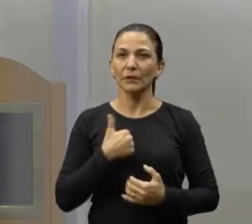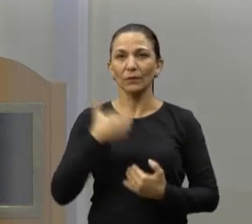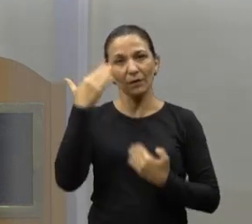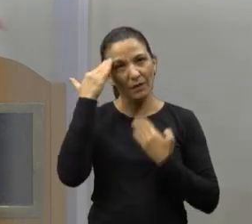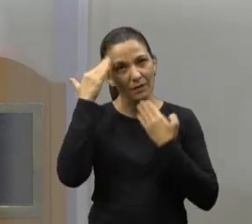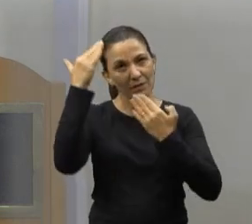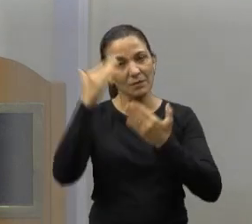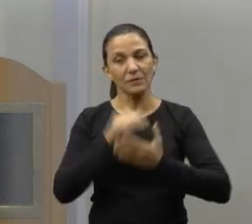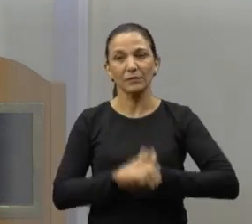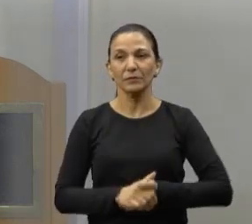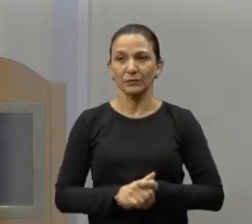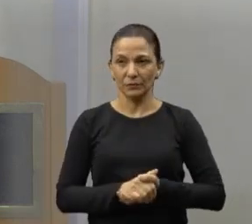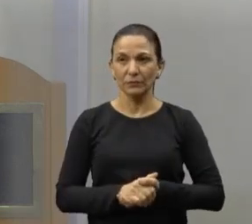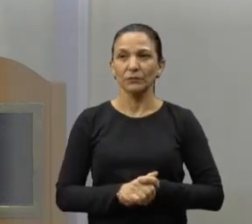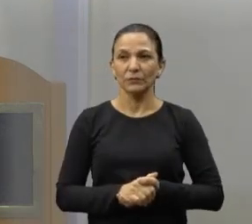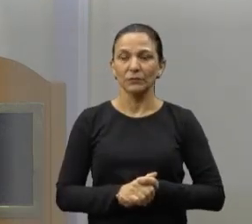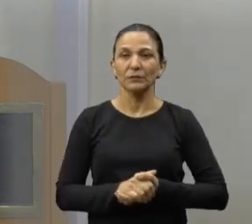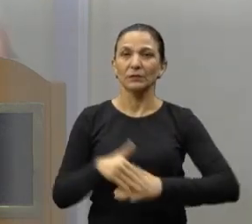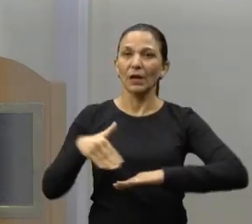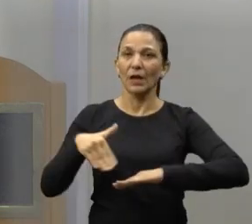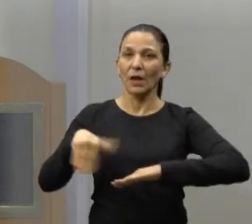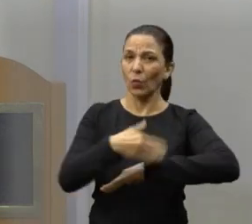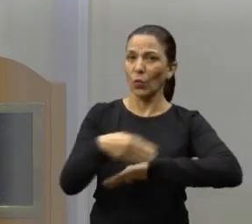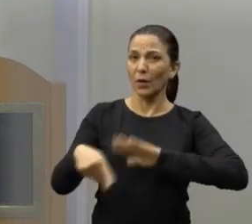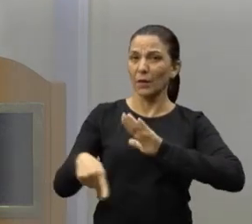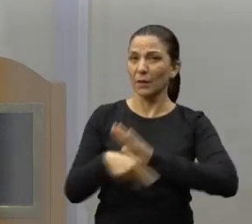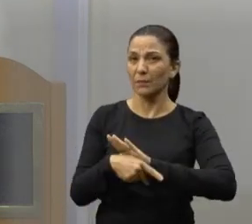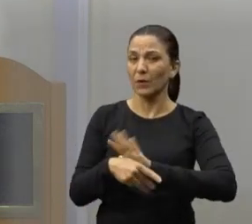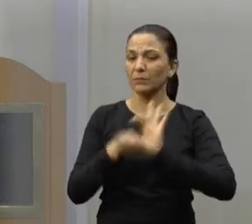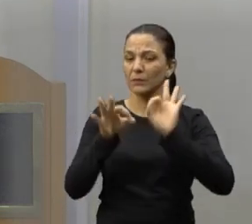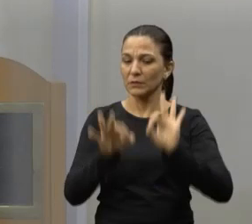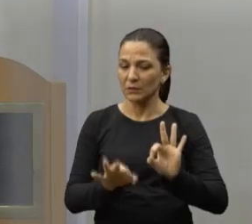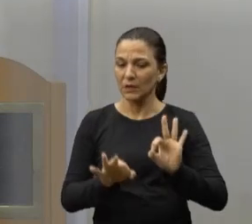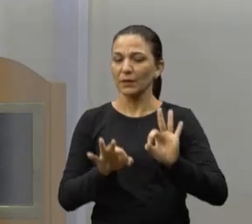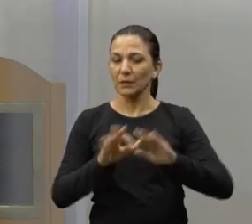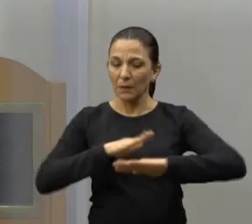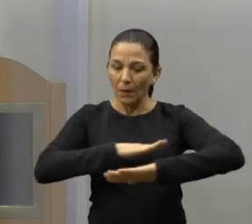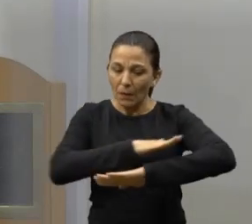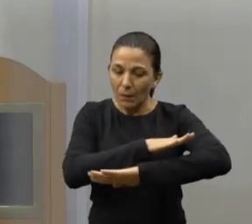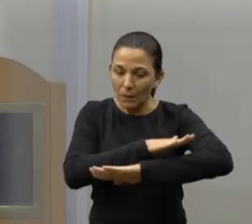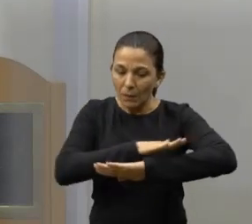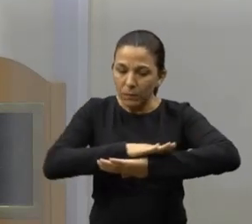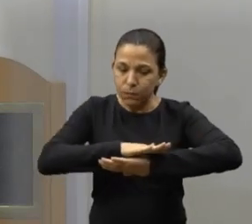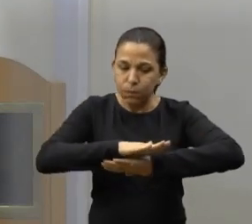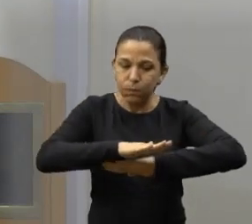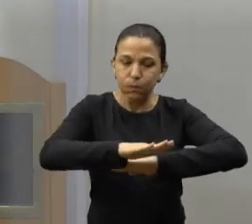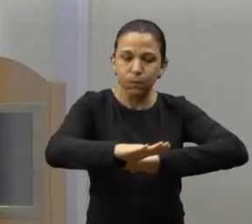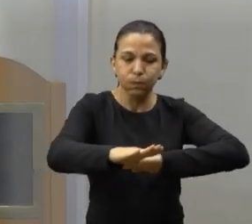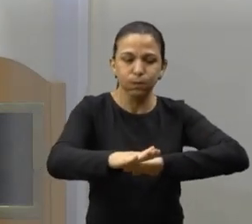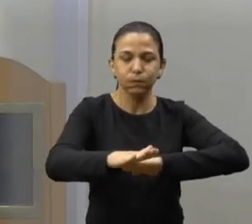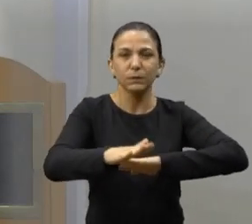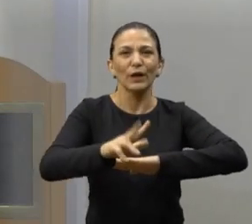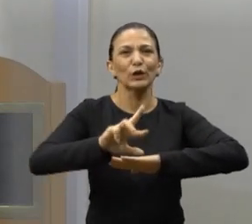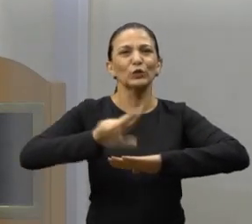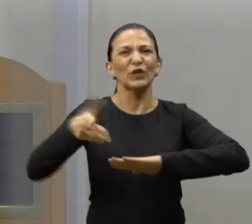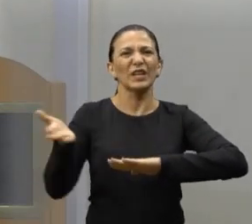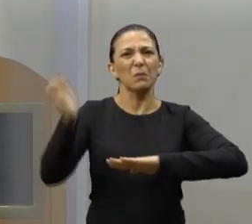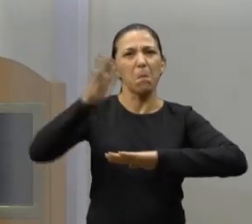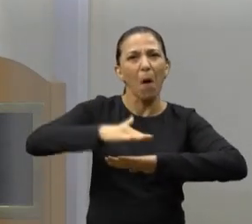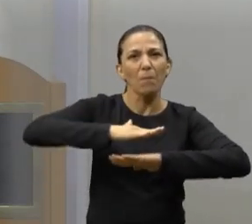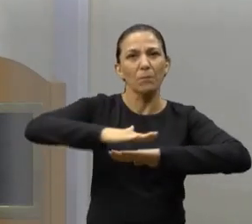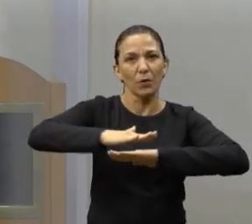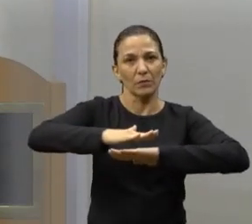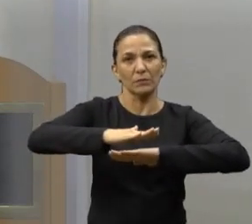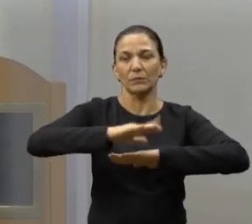agradecimento aí porque na José Arantes em algumas vezes tá sendo feito realmente o recap completo não remendo mal feito e